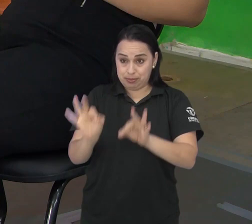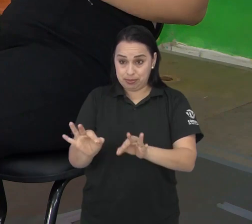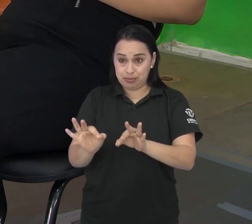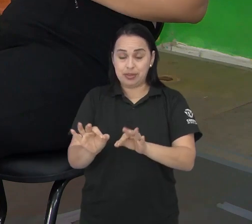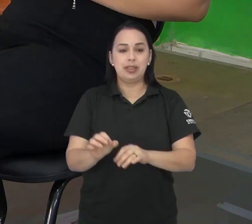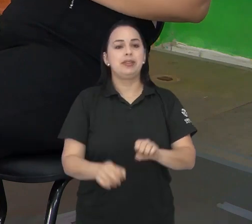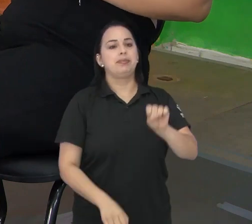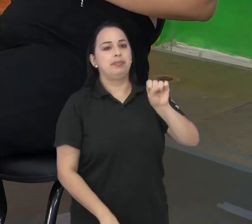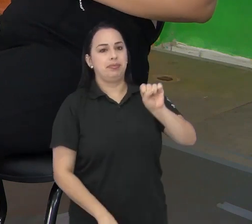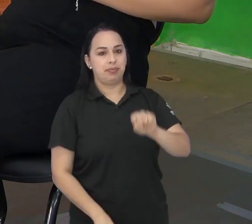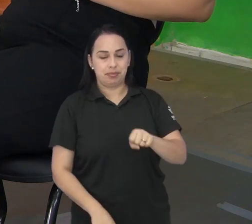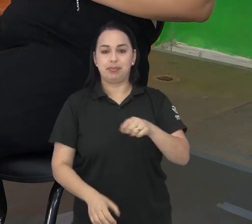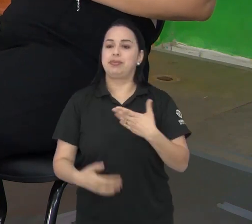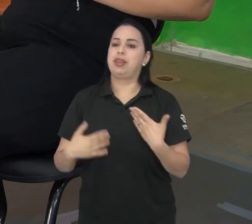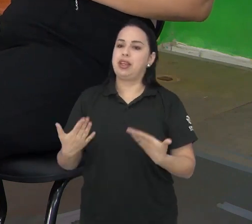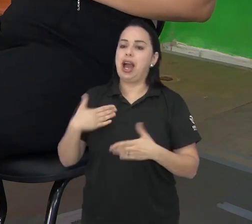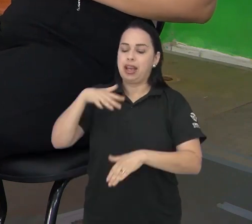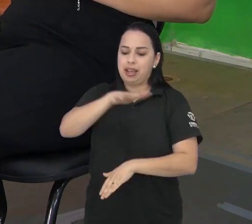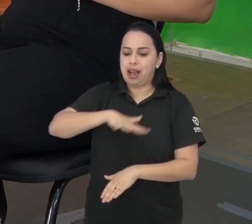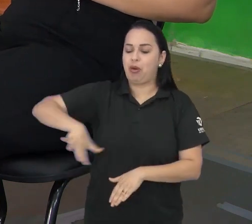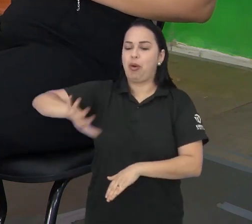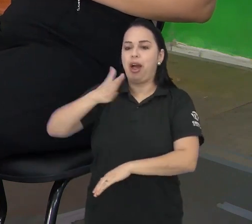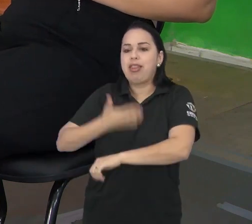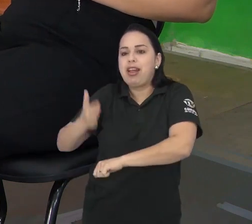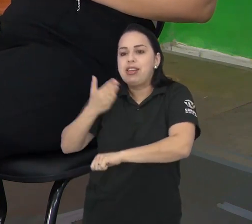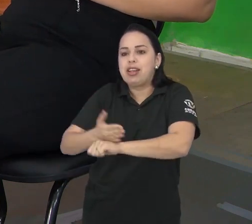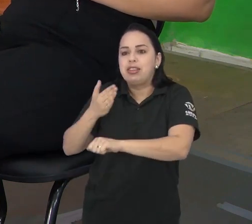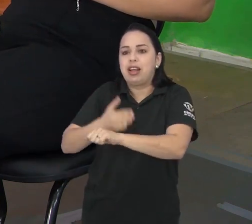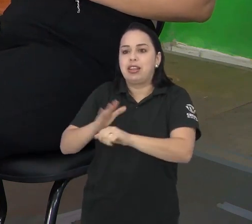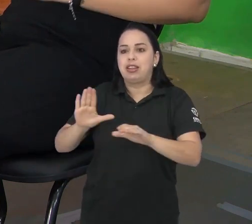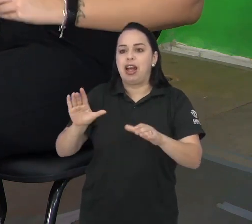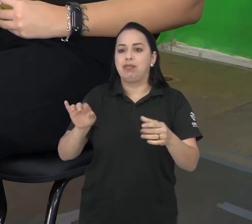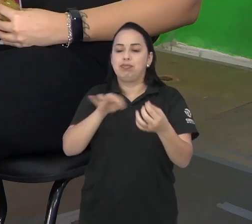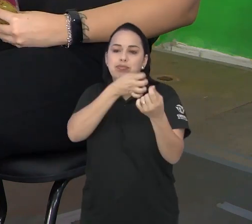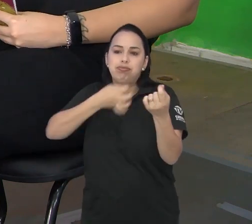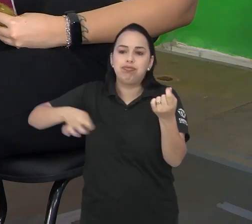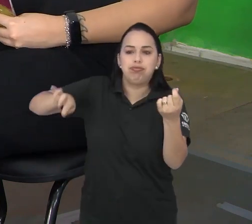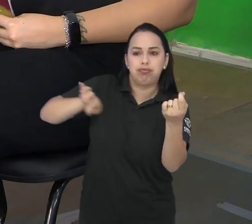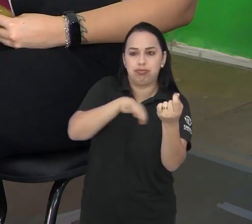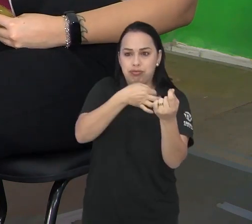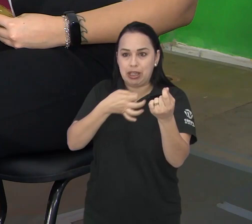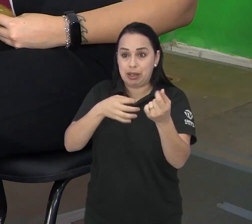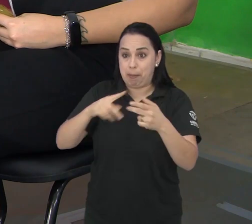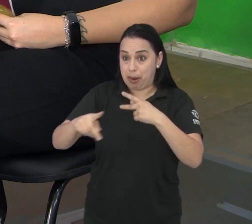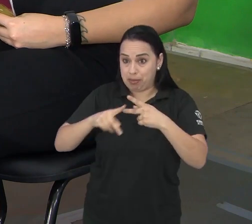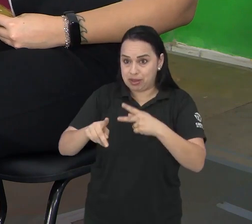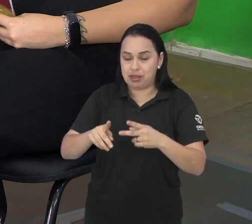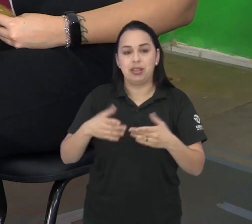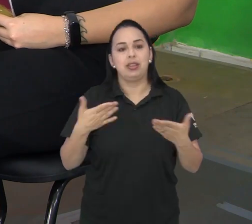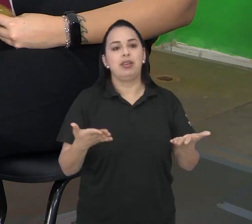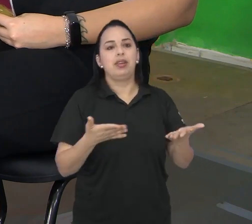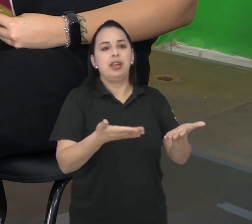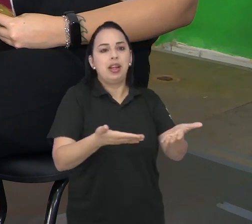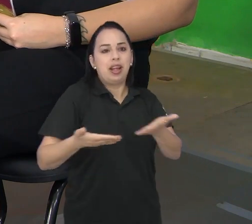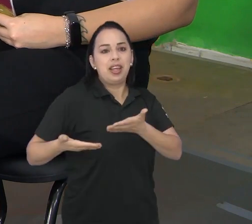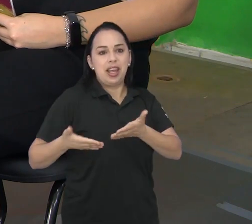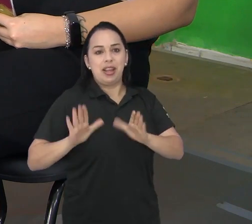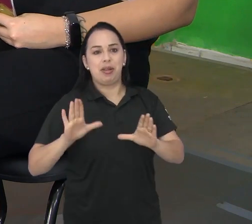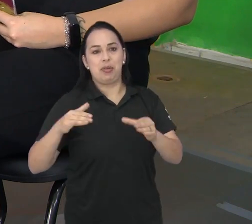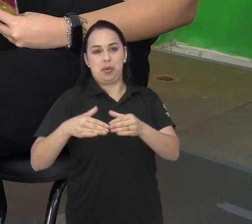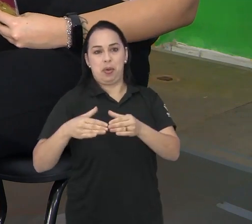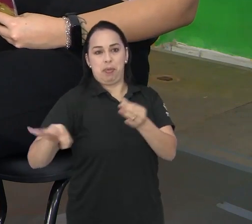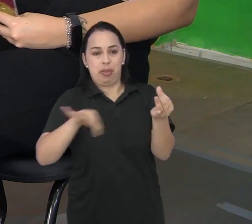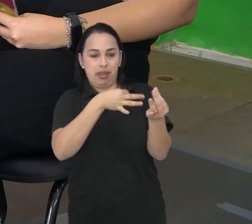a sala onde acontecem os ensaios da Orquestra Joseense, né? Exatamente. Esse aqui é o espaço que abriga aí o nosso projeto da Orquestra